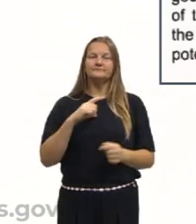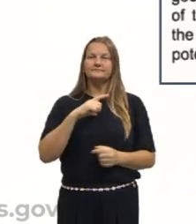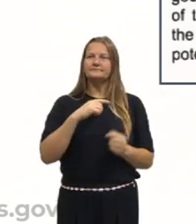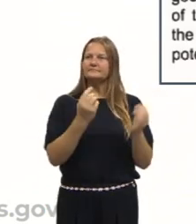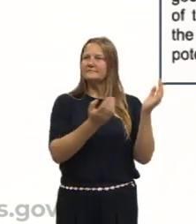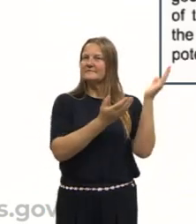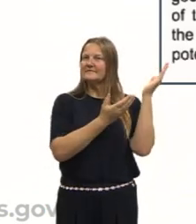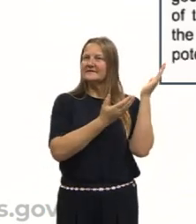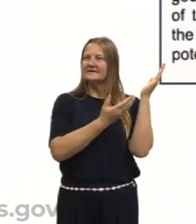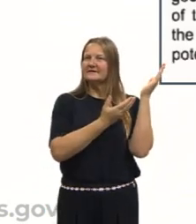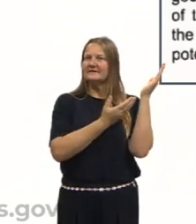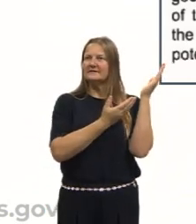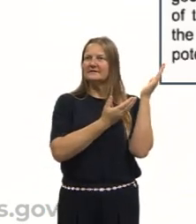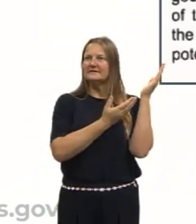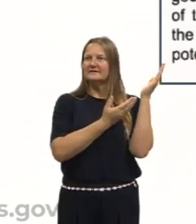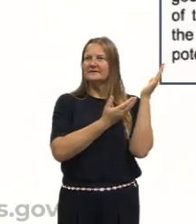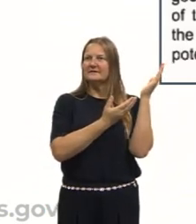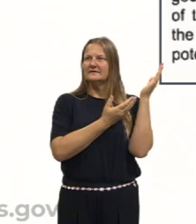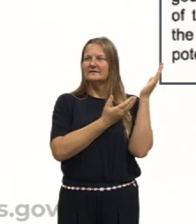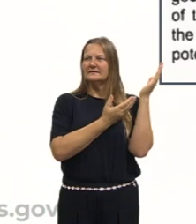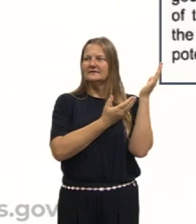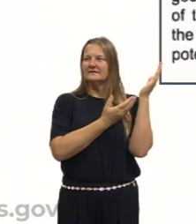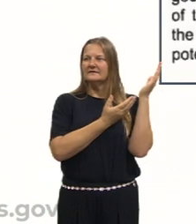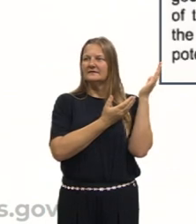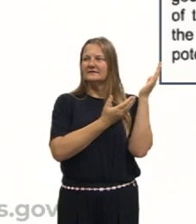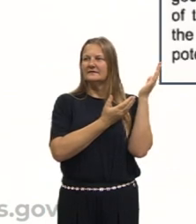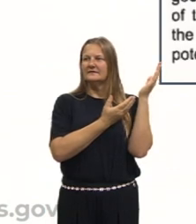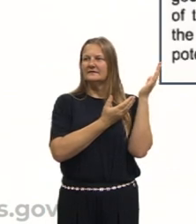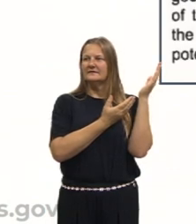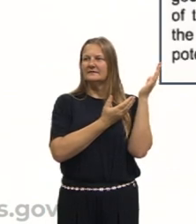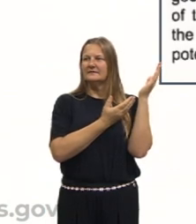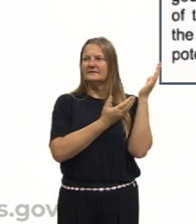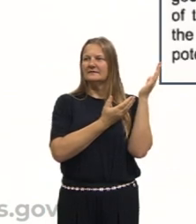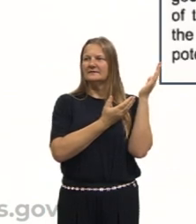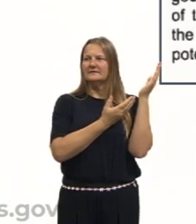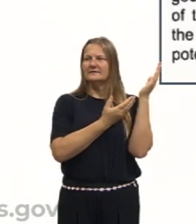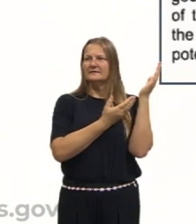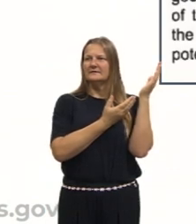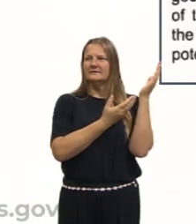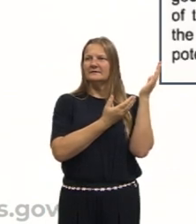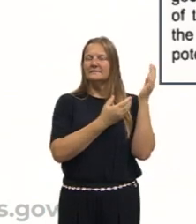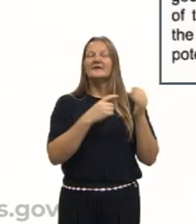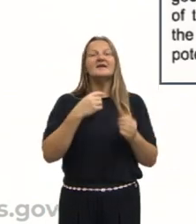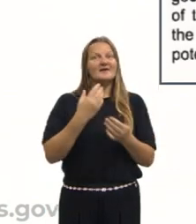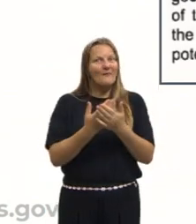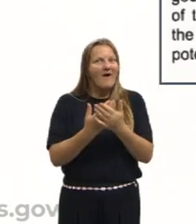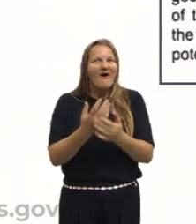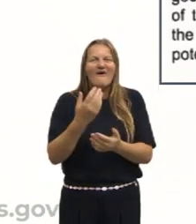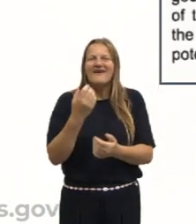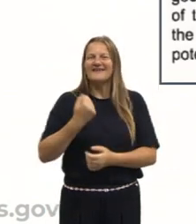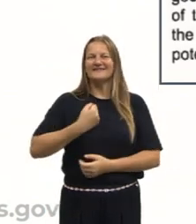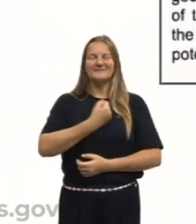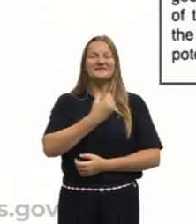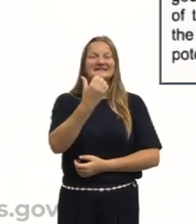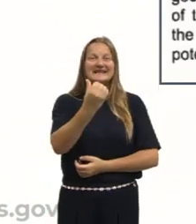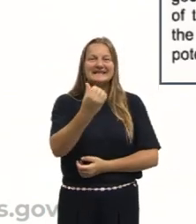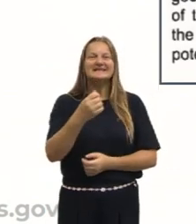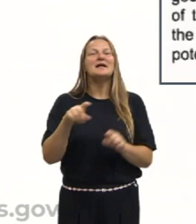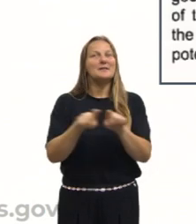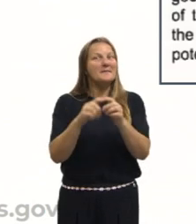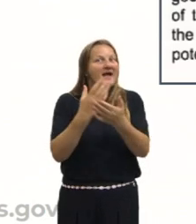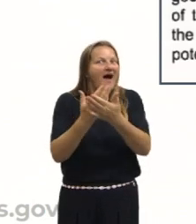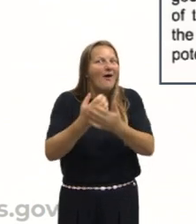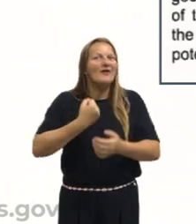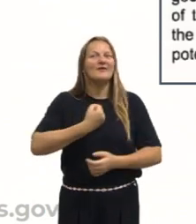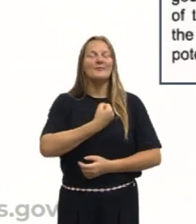nós temos um presente perfeito ali né que foi abordado na nossa aula 6 na nossa aula 8 nós falamos